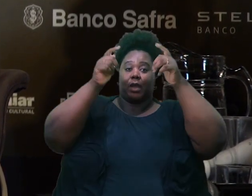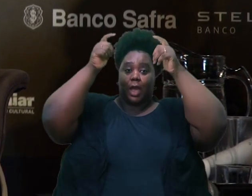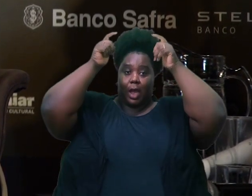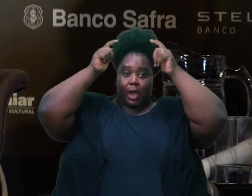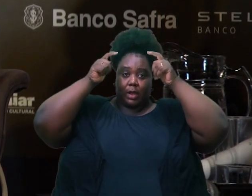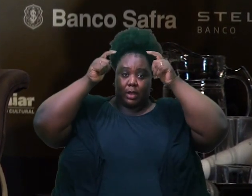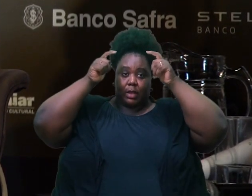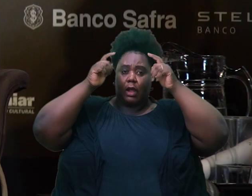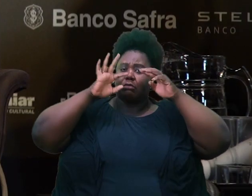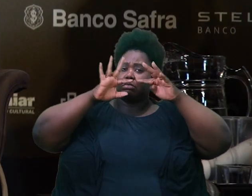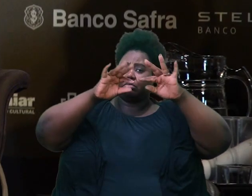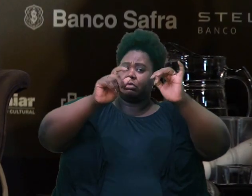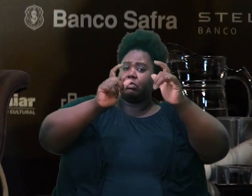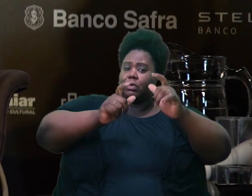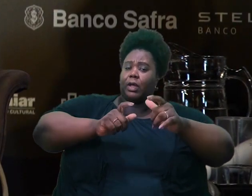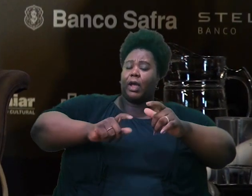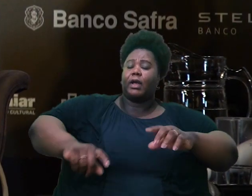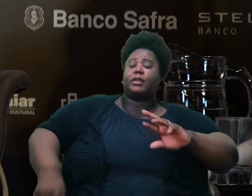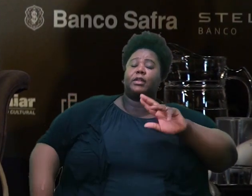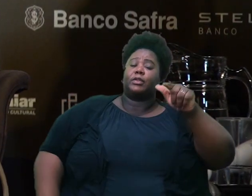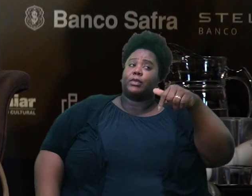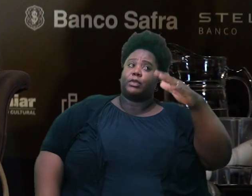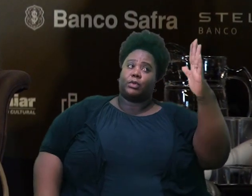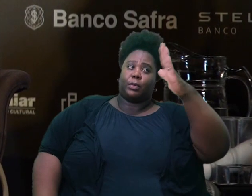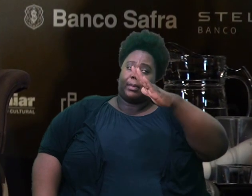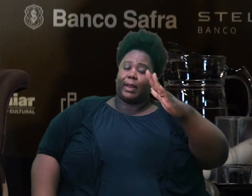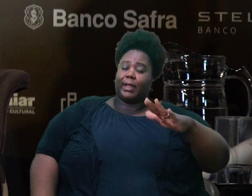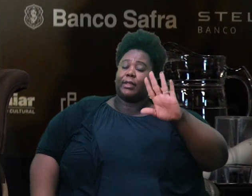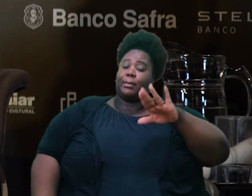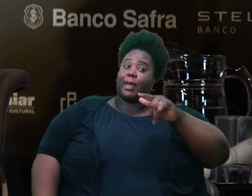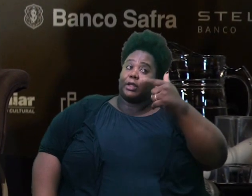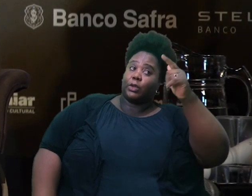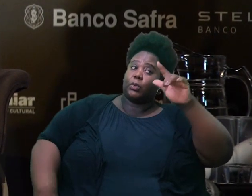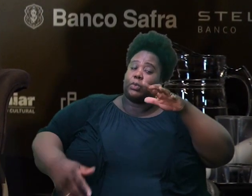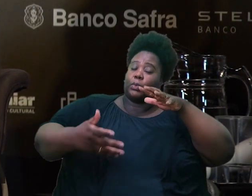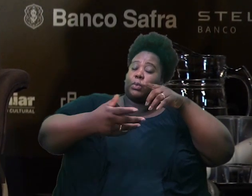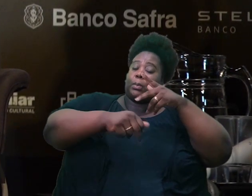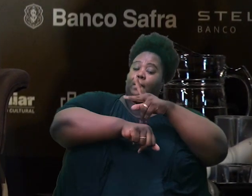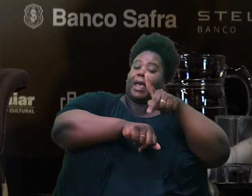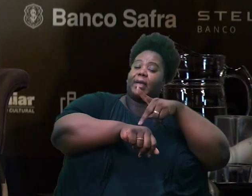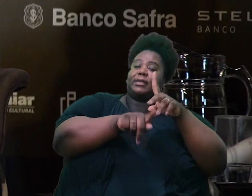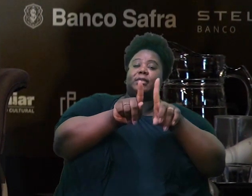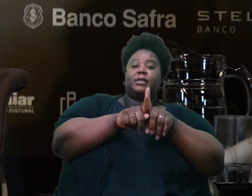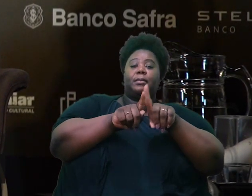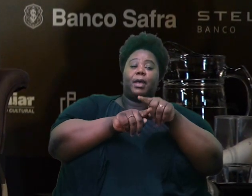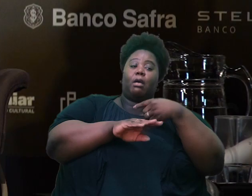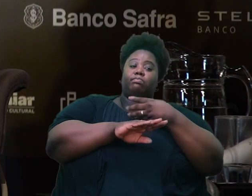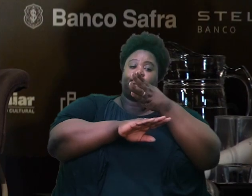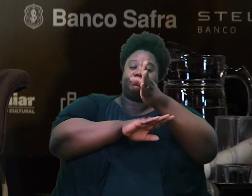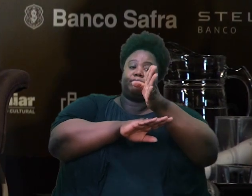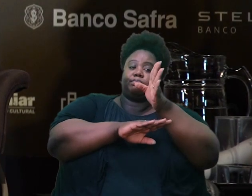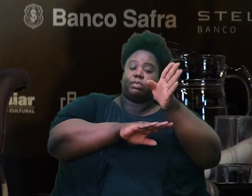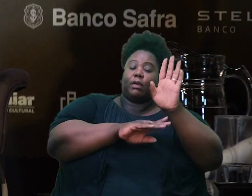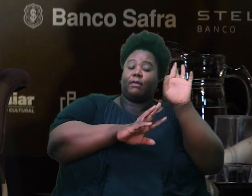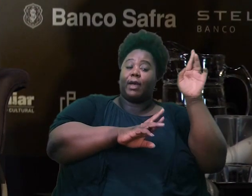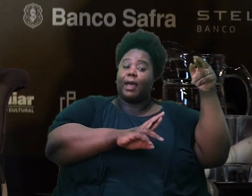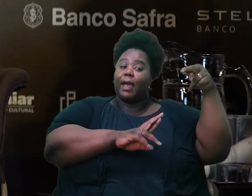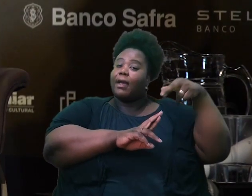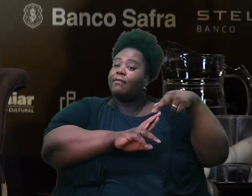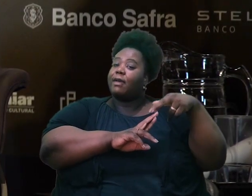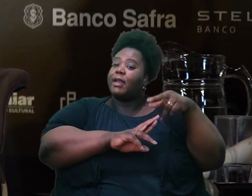em todos os lugares, não só no Brasil, mas no mundo em que eu vou, essa